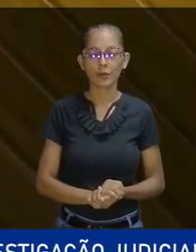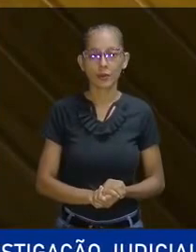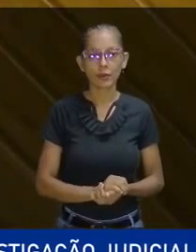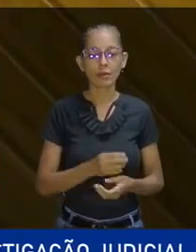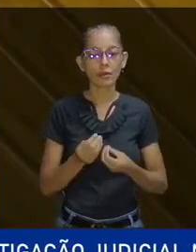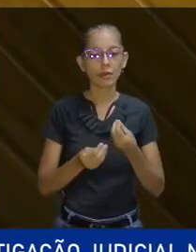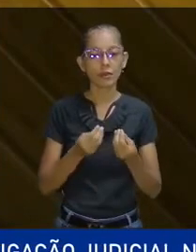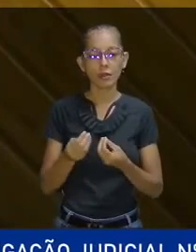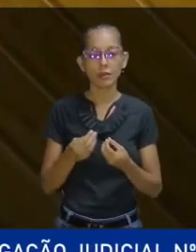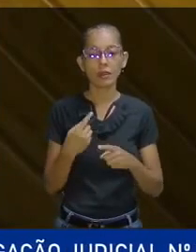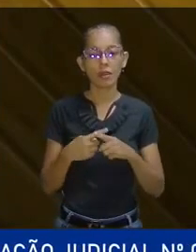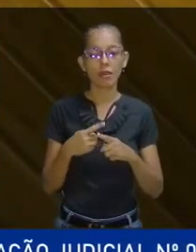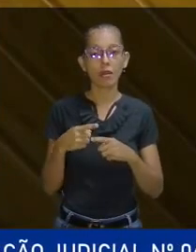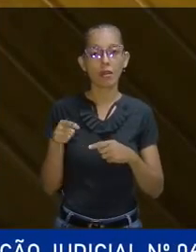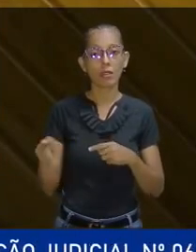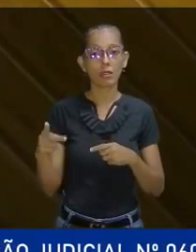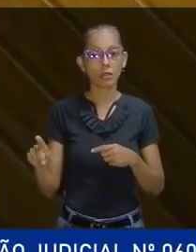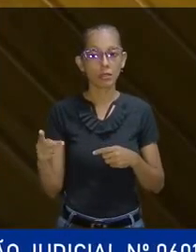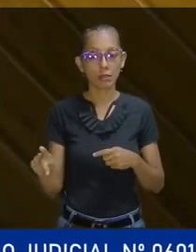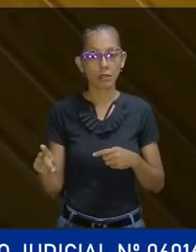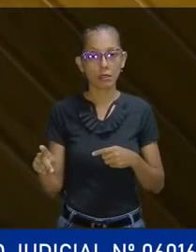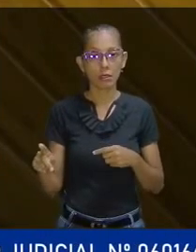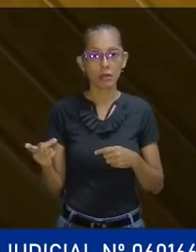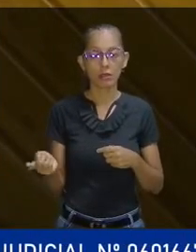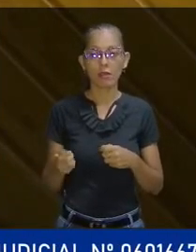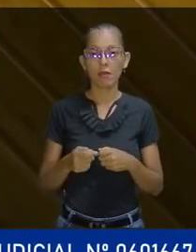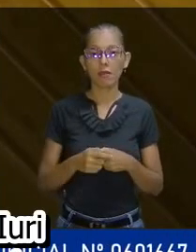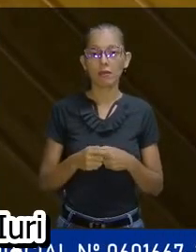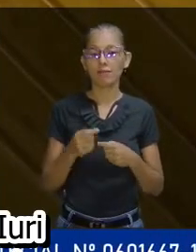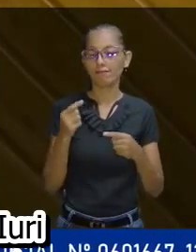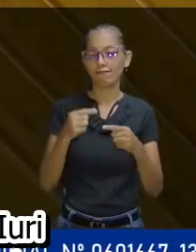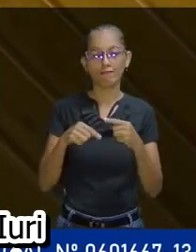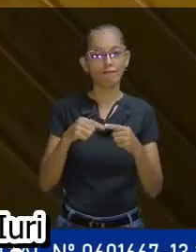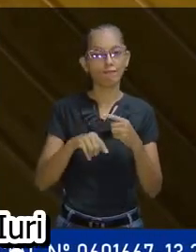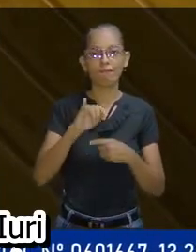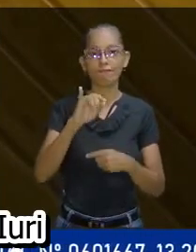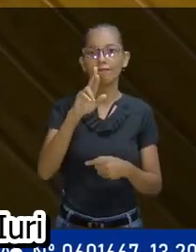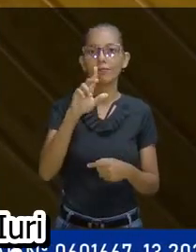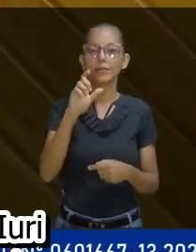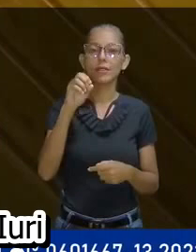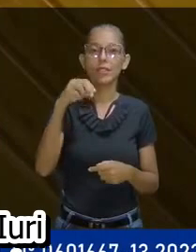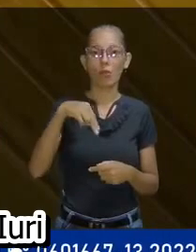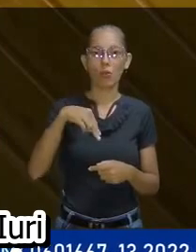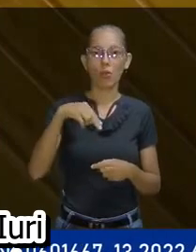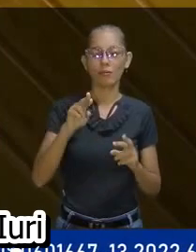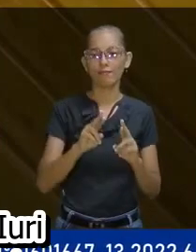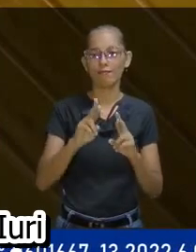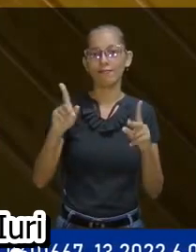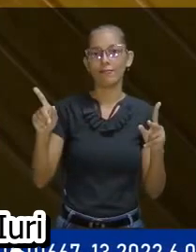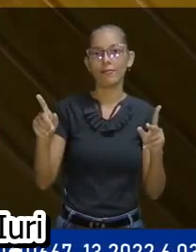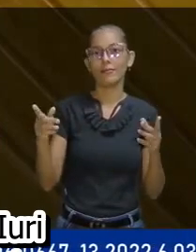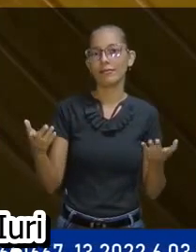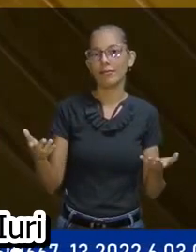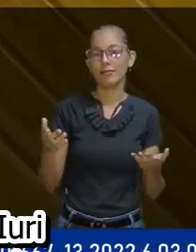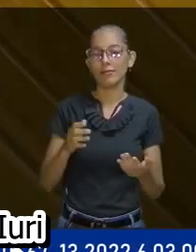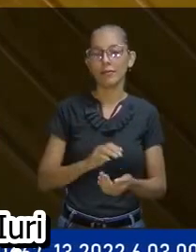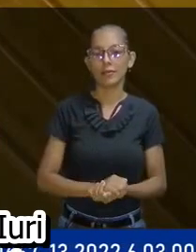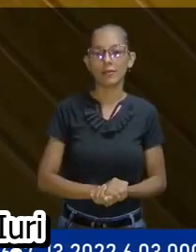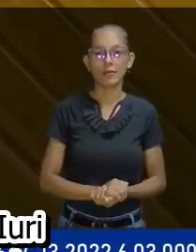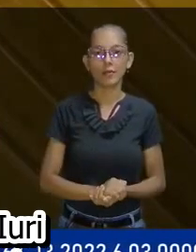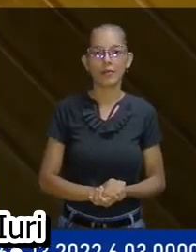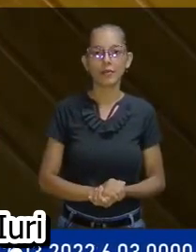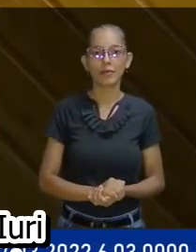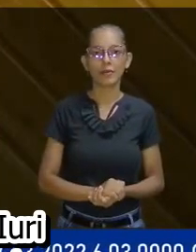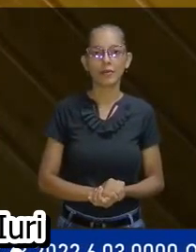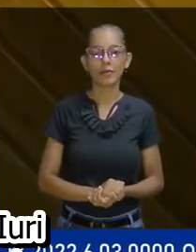esses fatos se relacionam a ele. Né? O Irlon, ele era declaradamente cabo eleitoral,